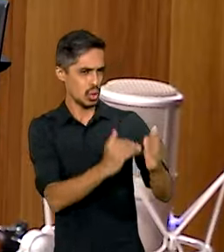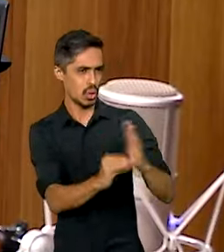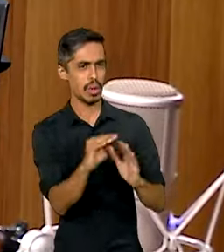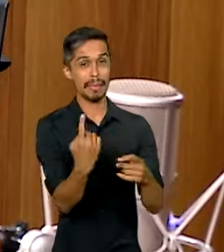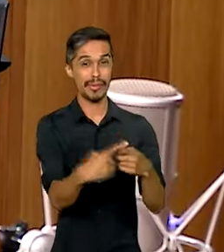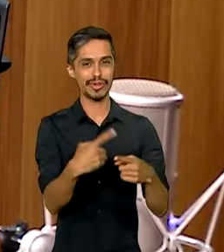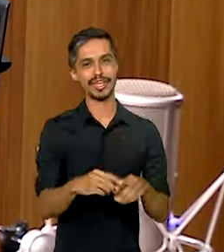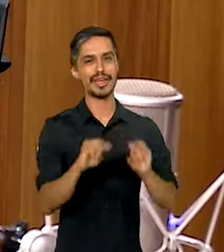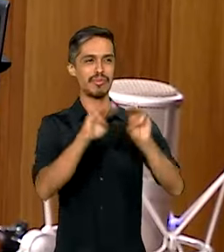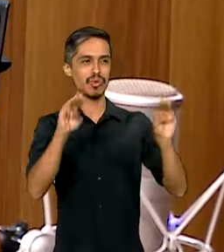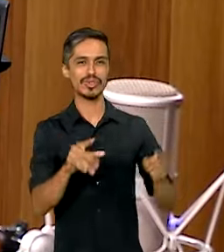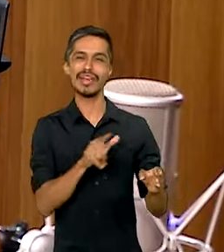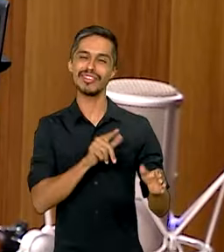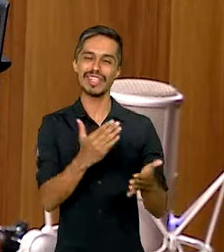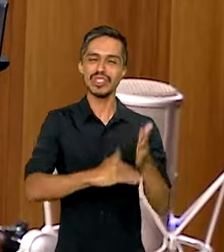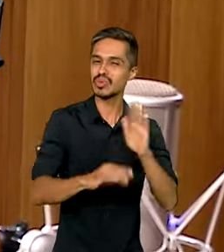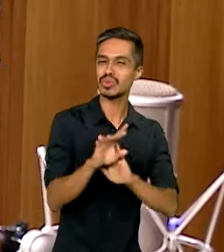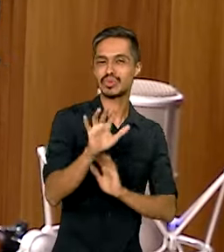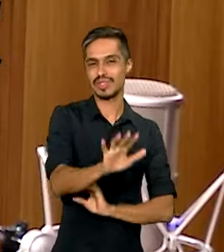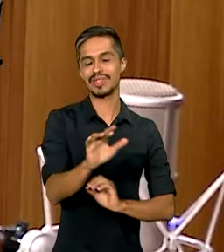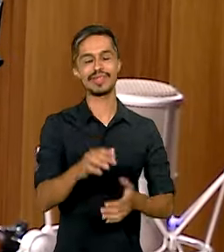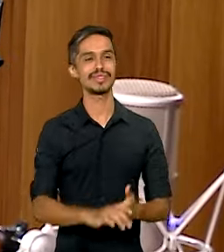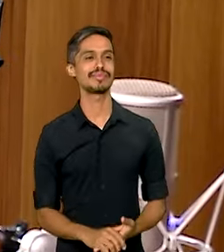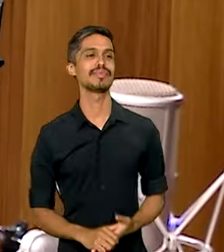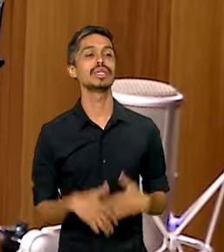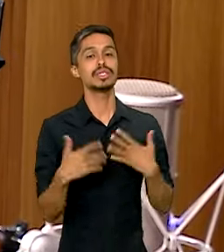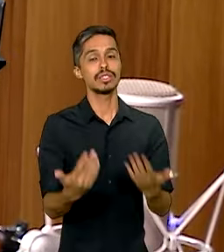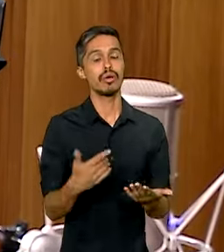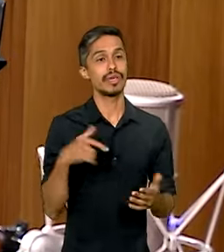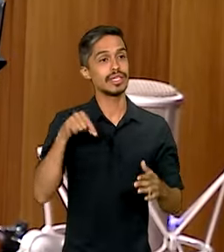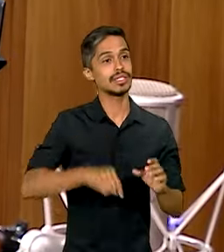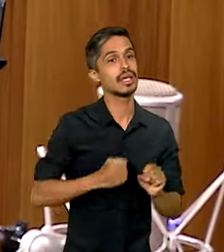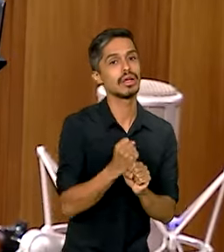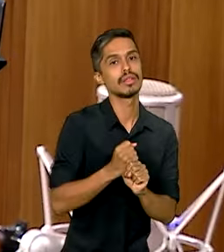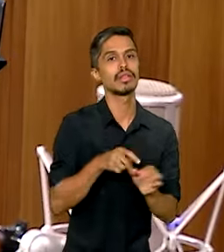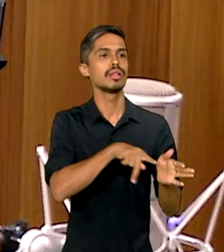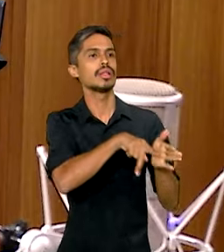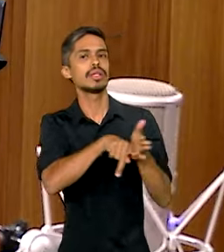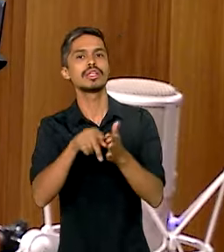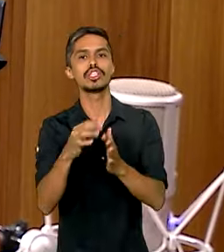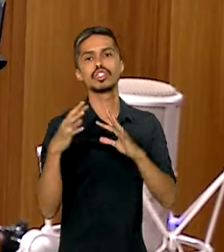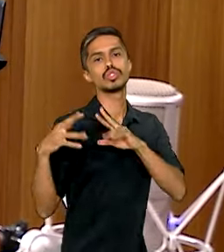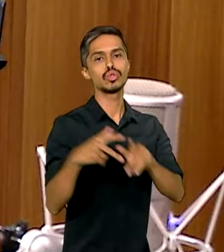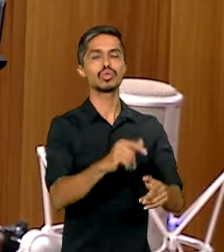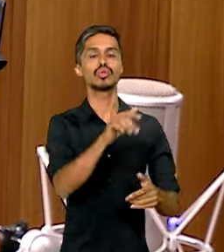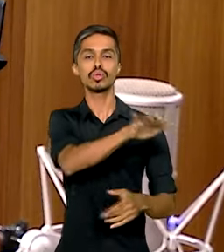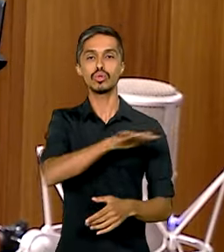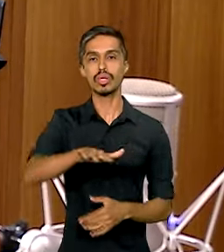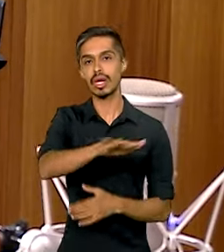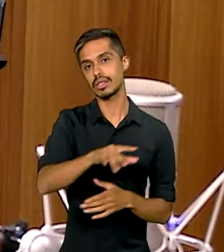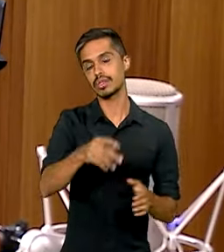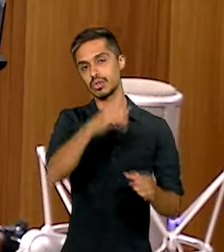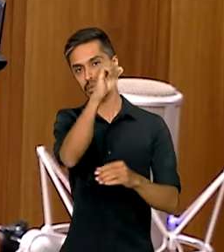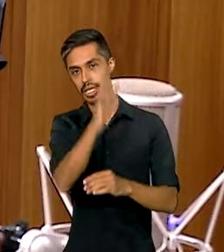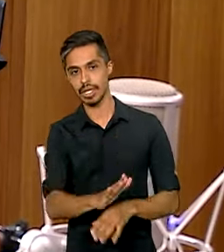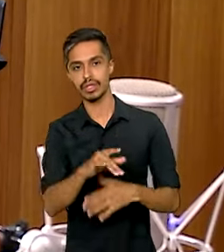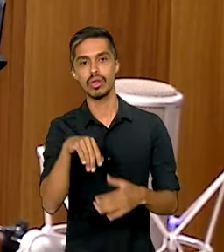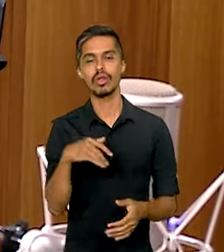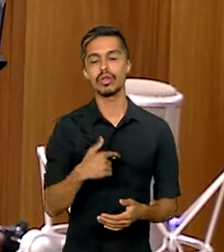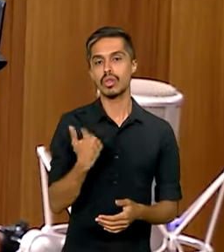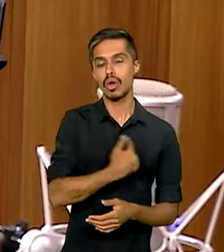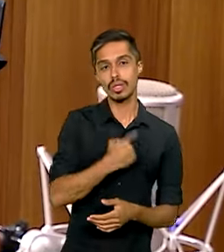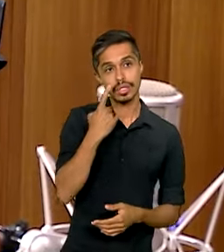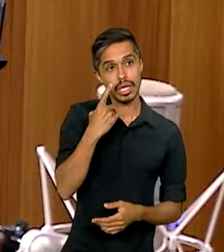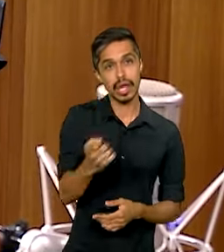constrói com tudo isso, né? Então, a gente vai ter esse ano consulta em todas as regiões do Brasil. O ano que vem, a previsão é que a gente